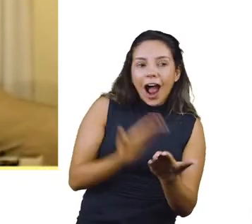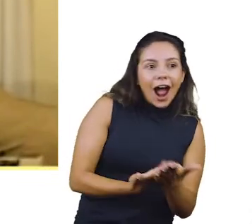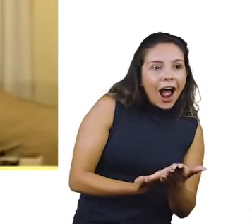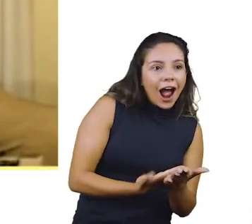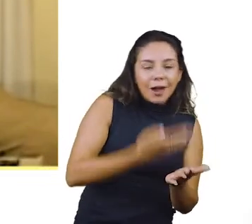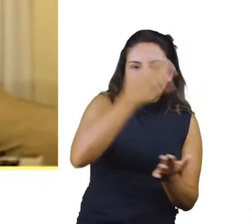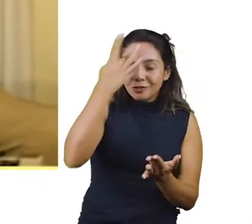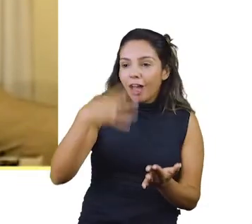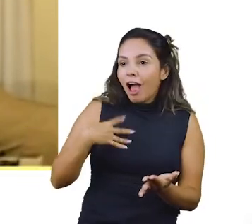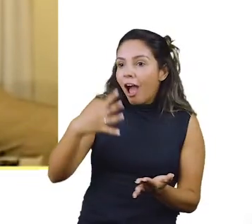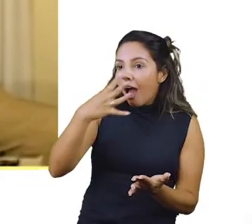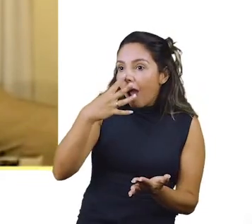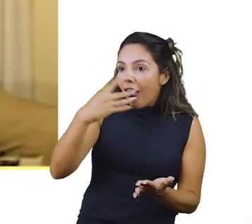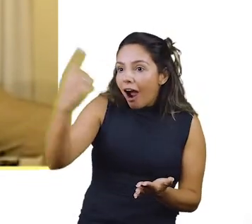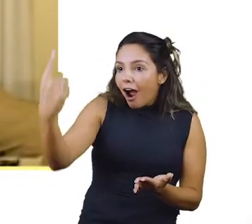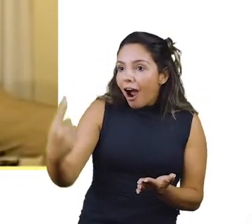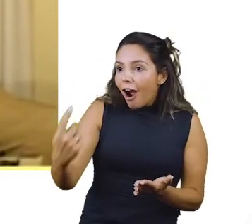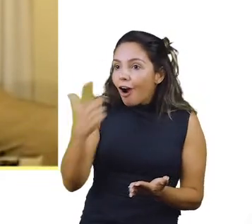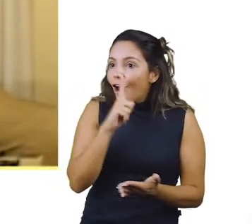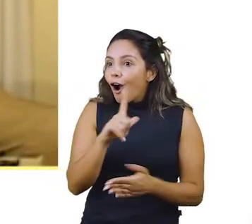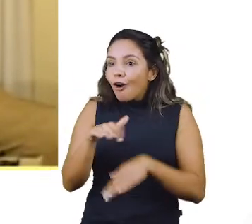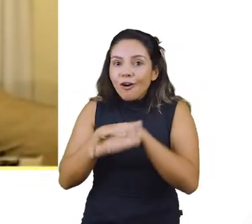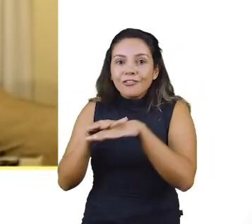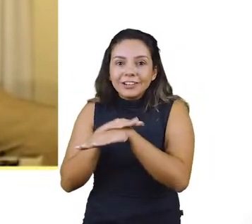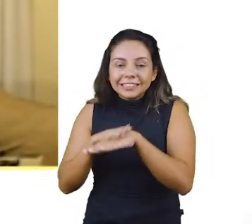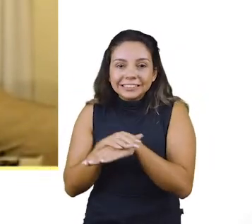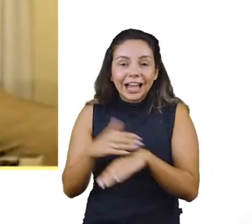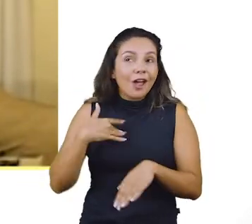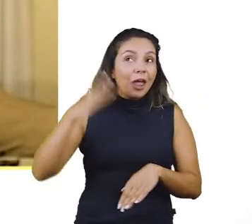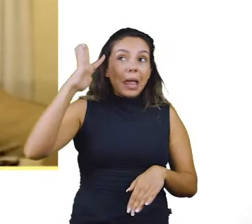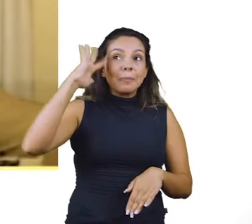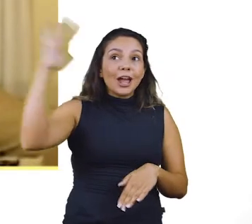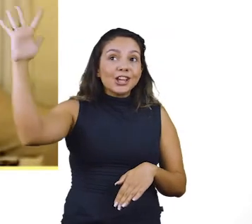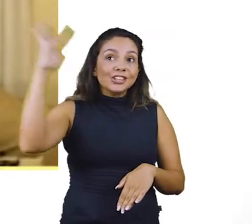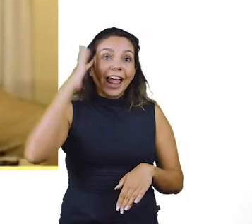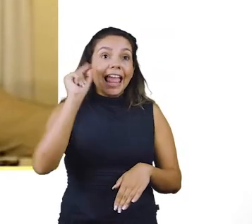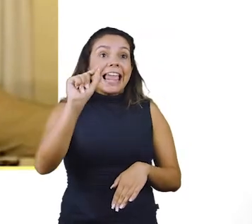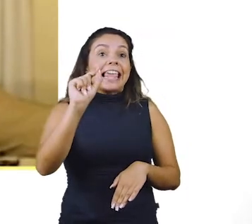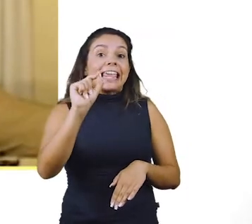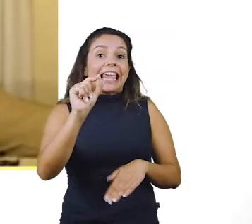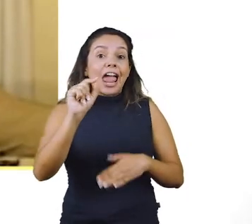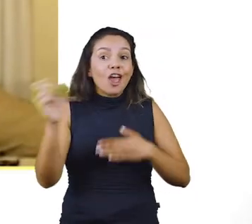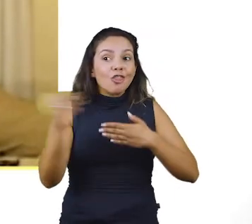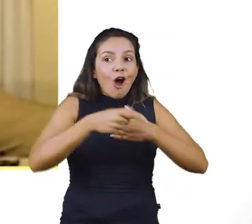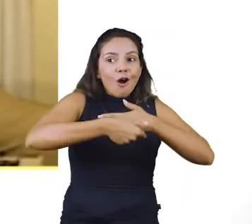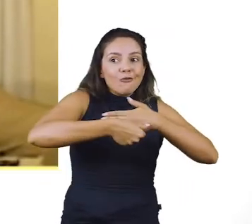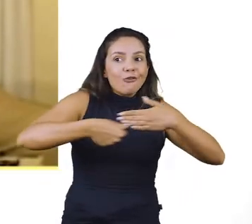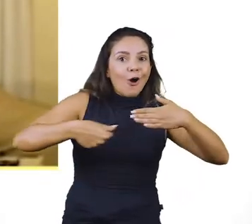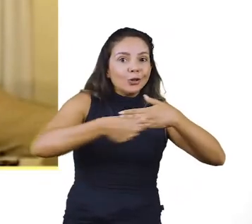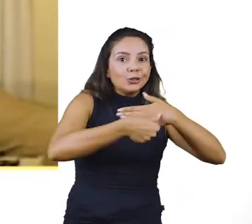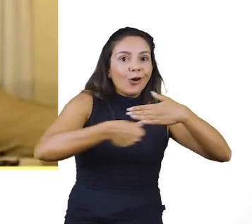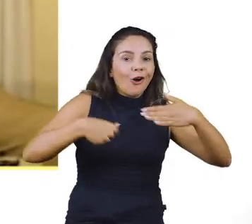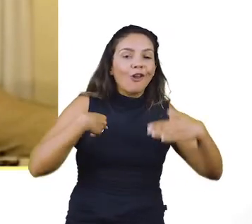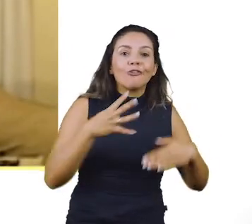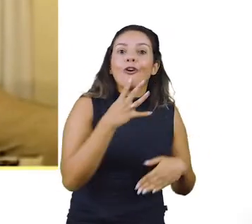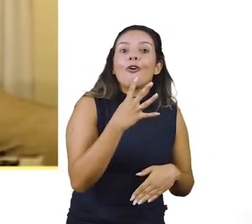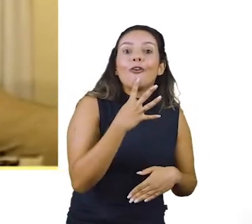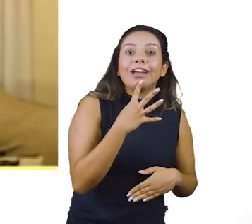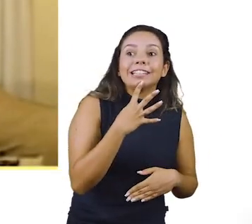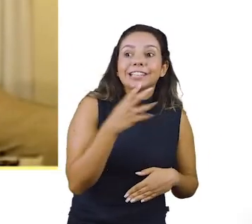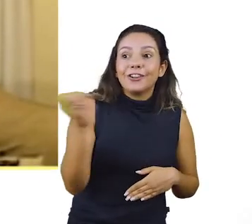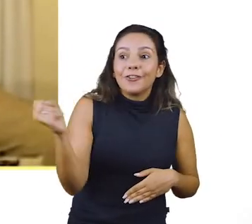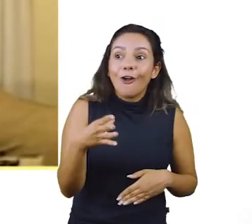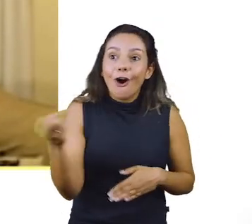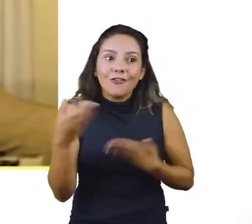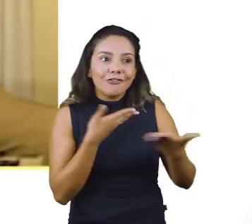que a gente vai conversar esse ano de Araxá, qual autor vai ficar nosso amigo, né? Eu acho que o FLI tem essa coisa muito